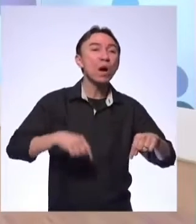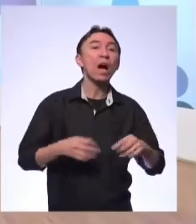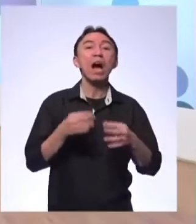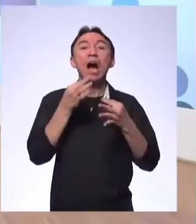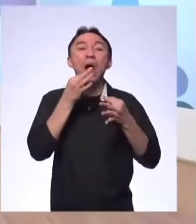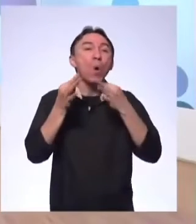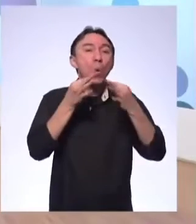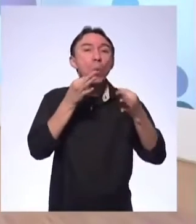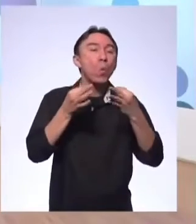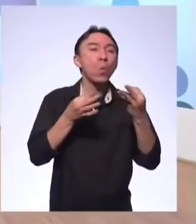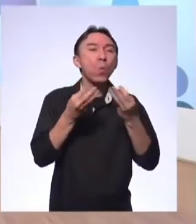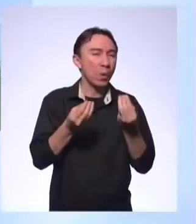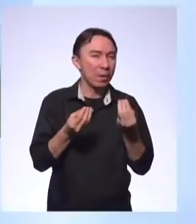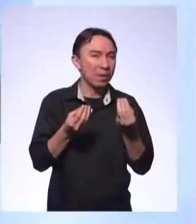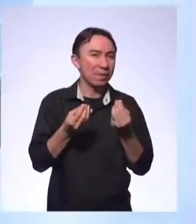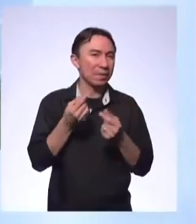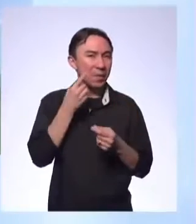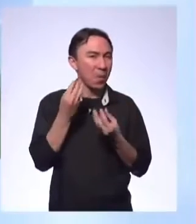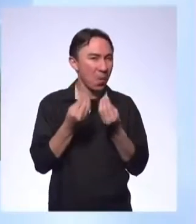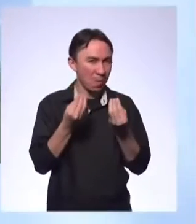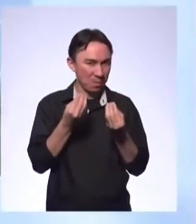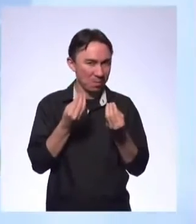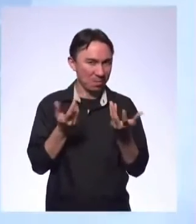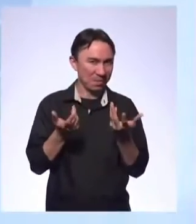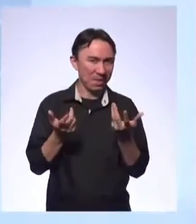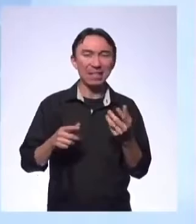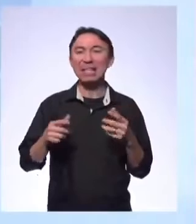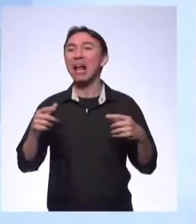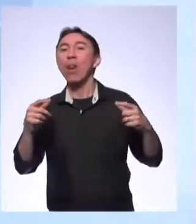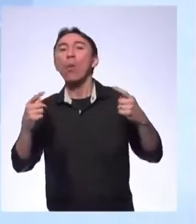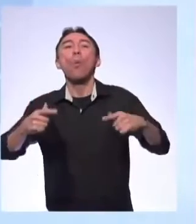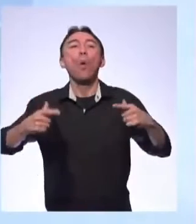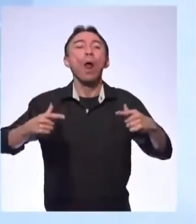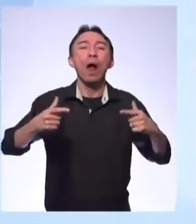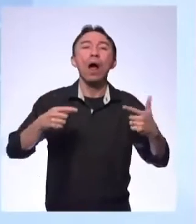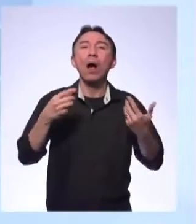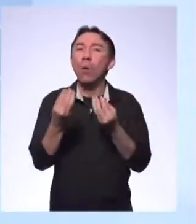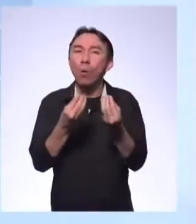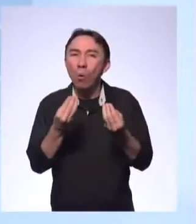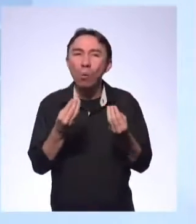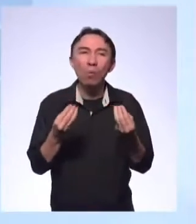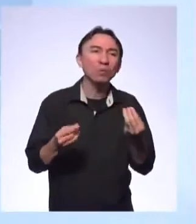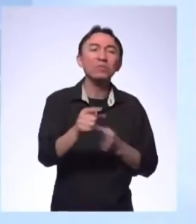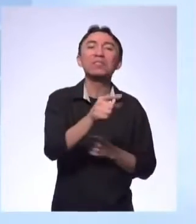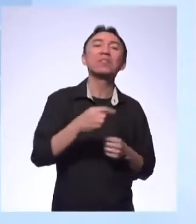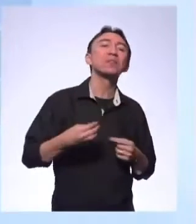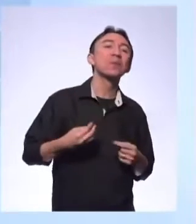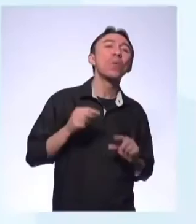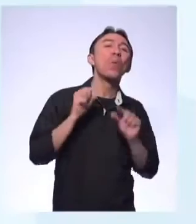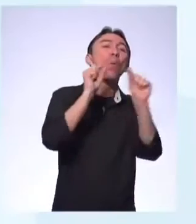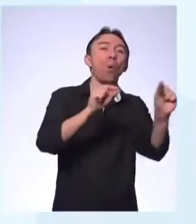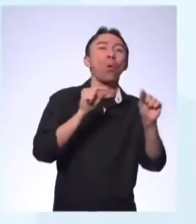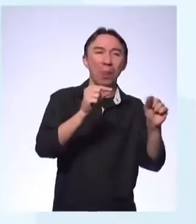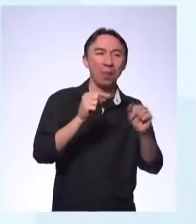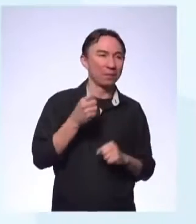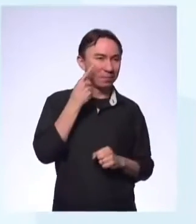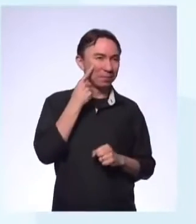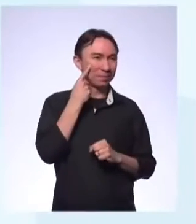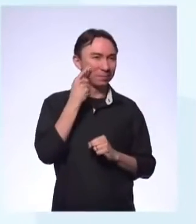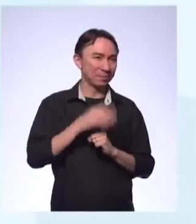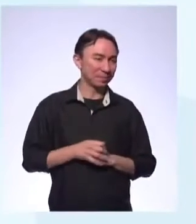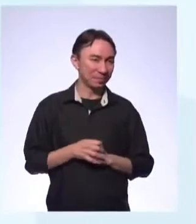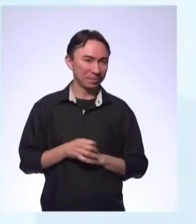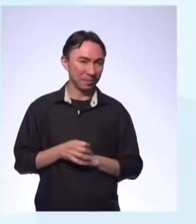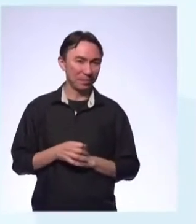agora a gente vai conhecer quem são vocês argumento Onde vocês moram quê que vocês vivem como vocês viram de que se alimentam tipo de argumento na tela